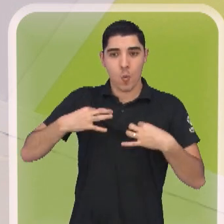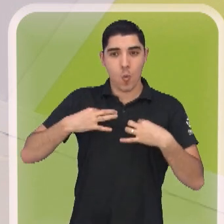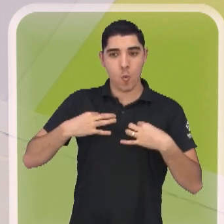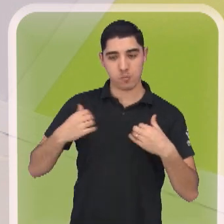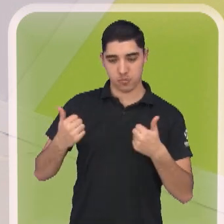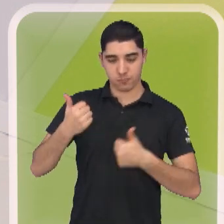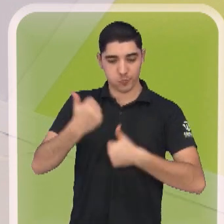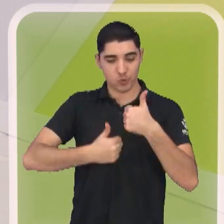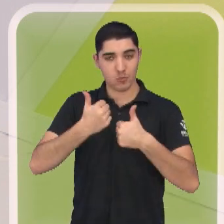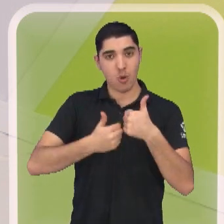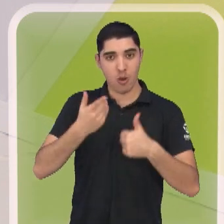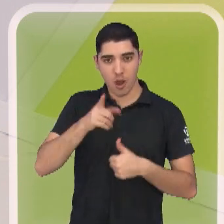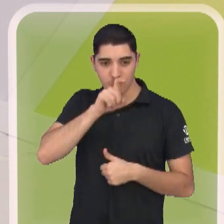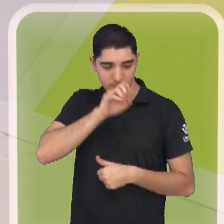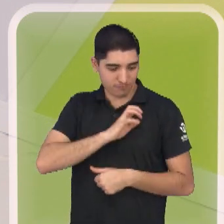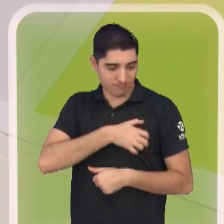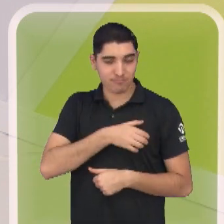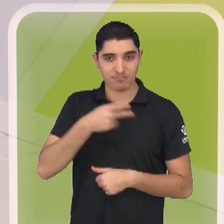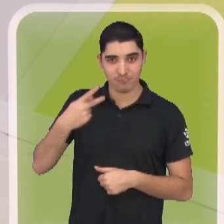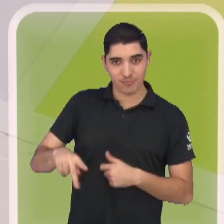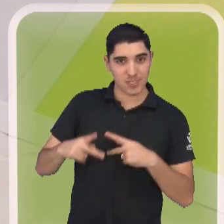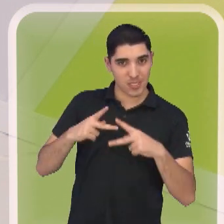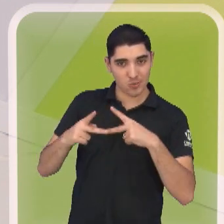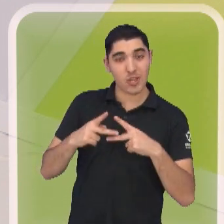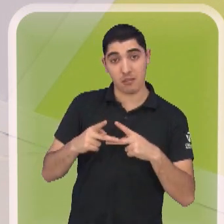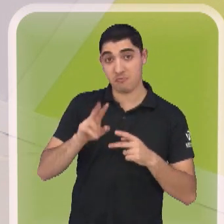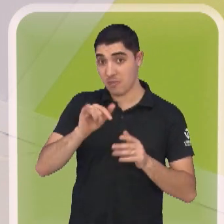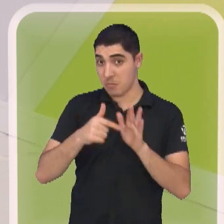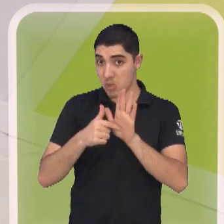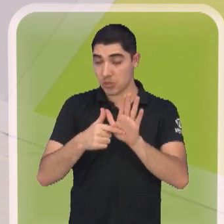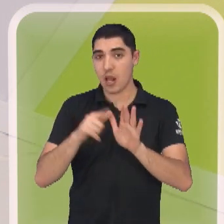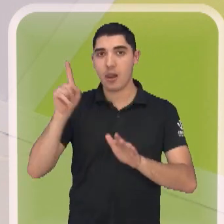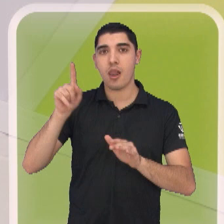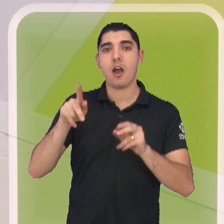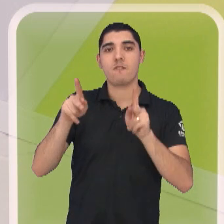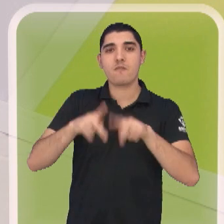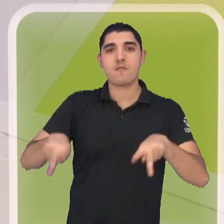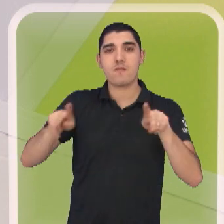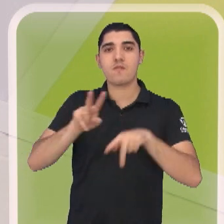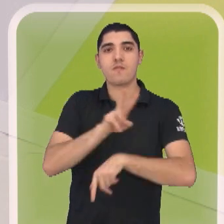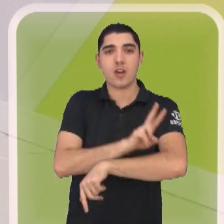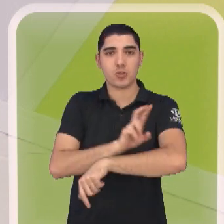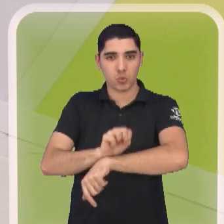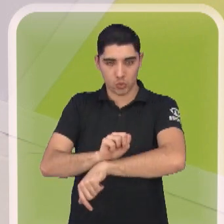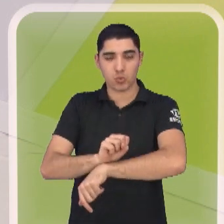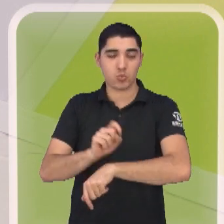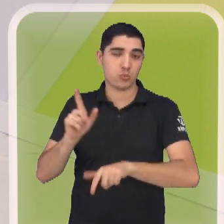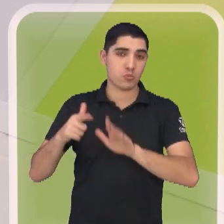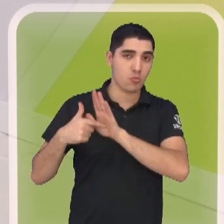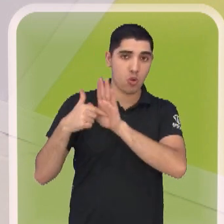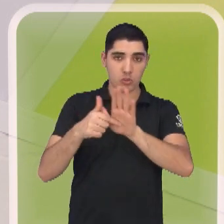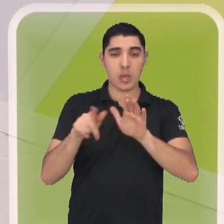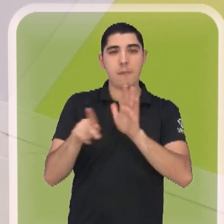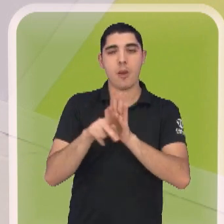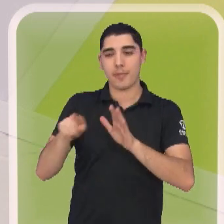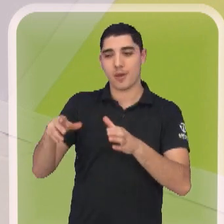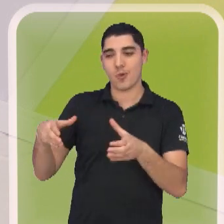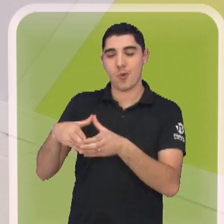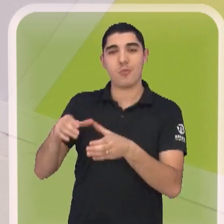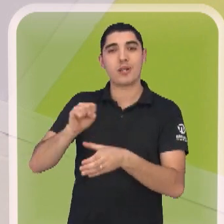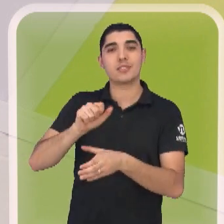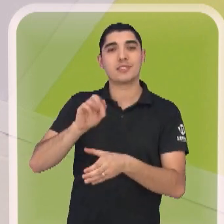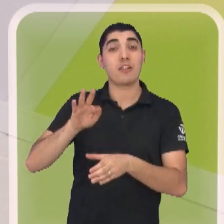São José para temporada 2023 essa apresentação será no Vale Sul Shopping uma das lojas do mandatário da Safe do São José